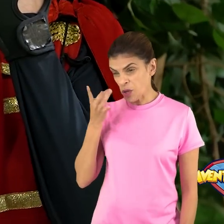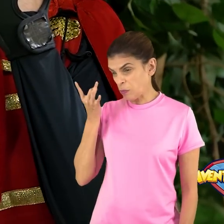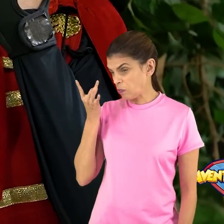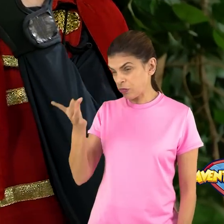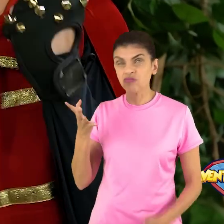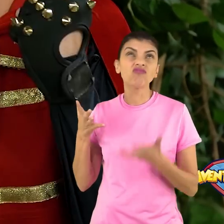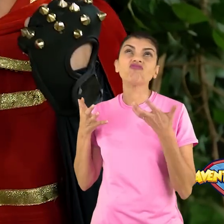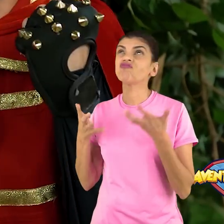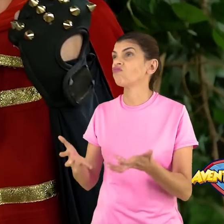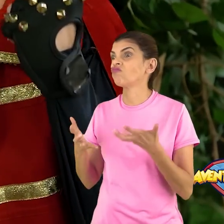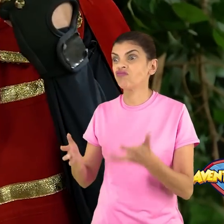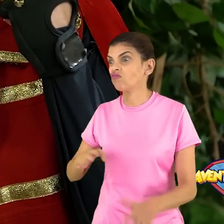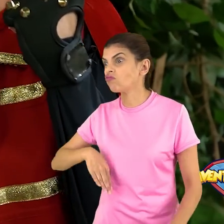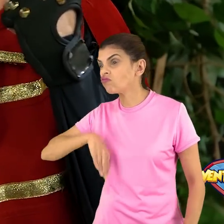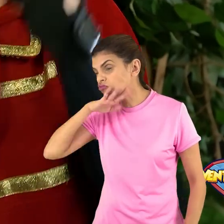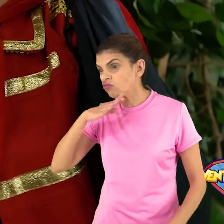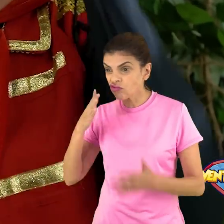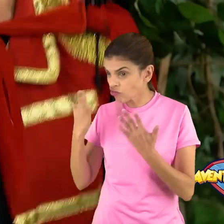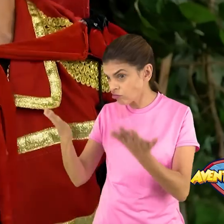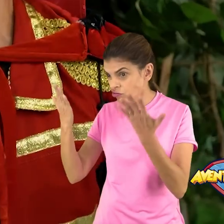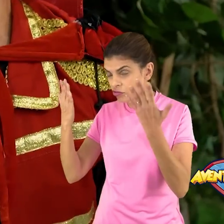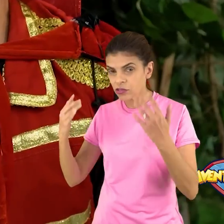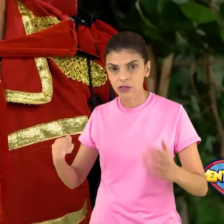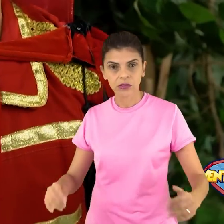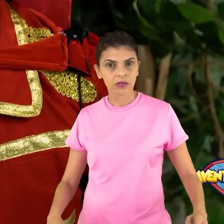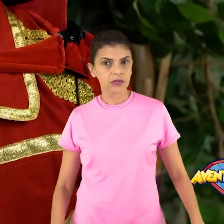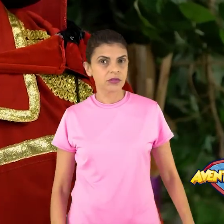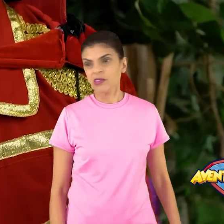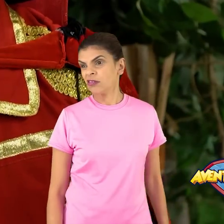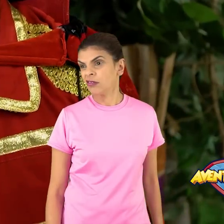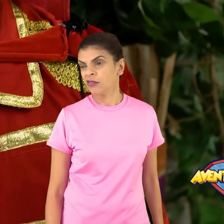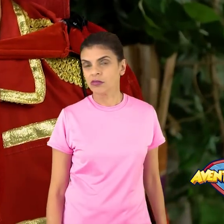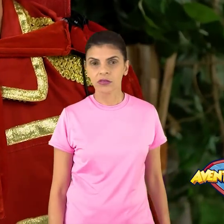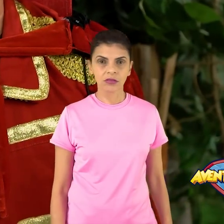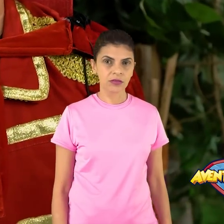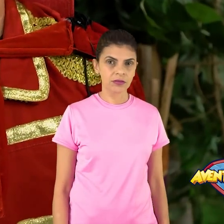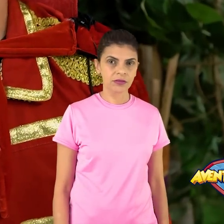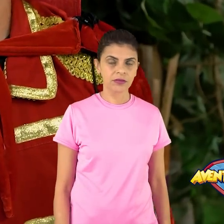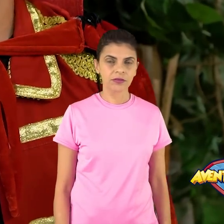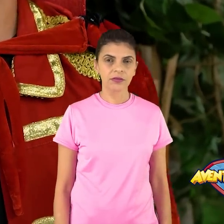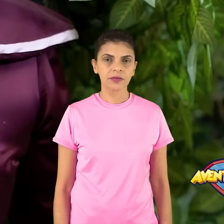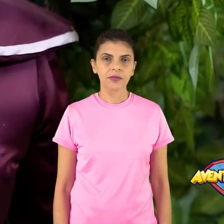Agora você vai ficar mais insuportável do que já é.